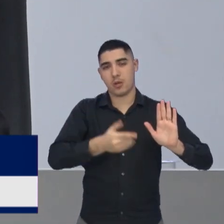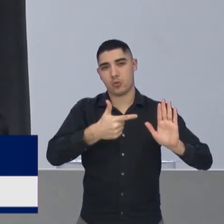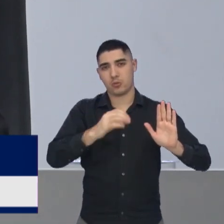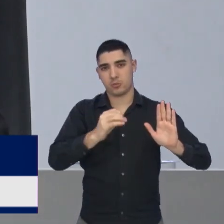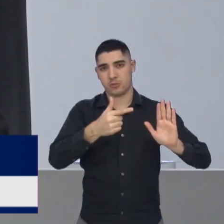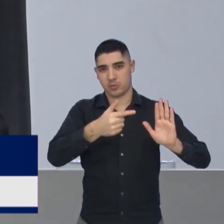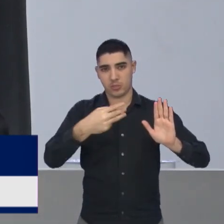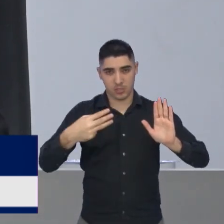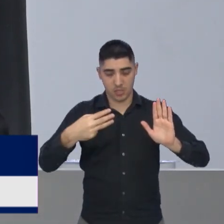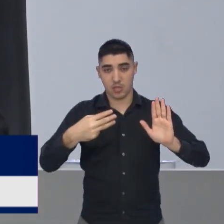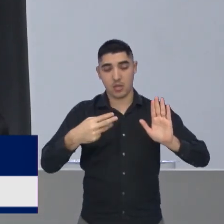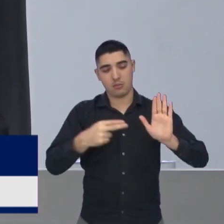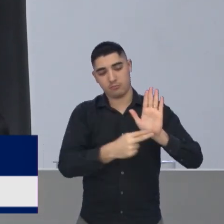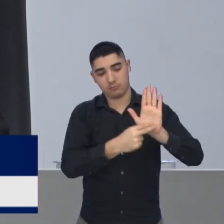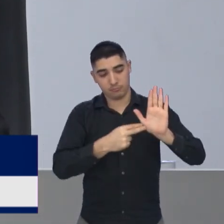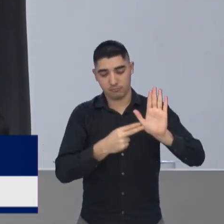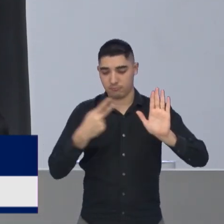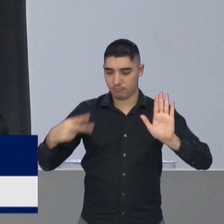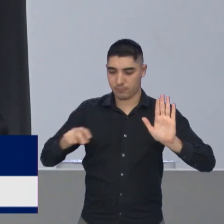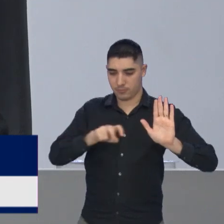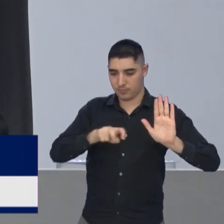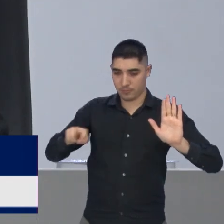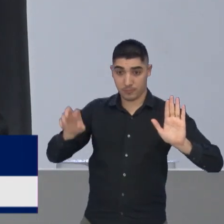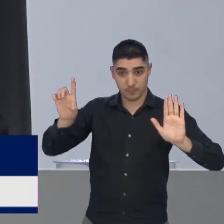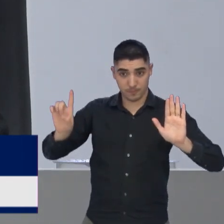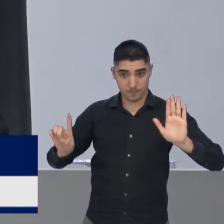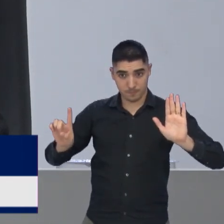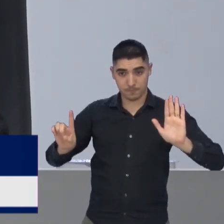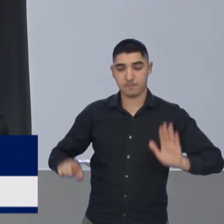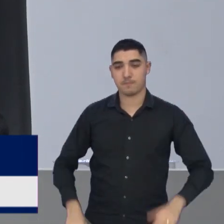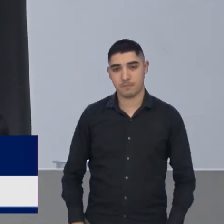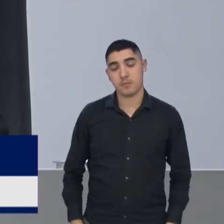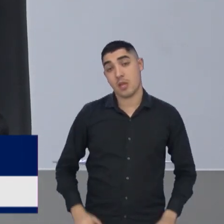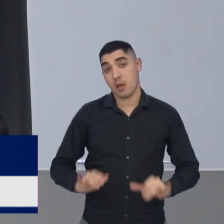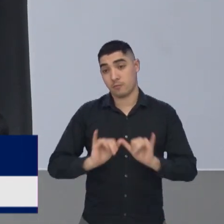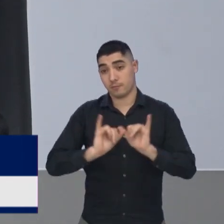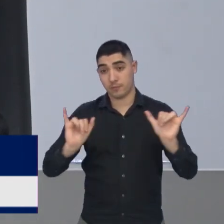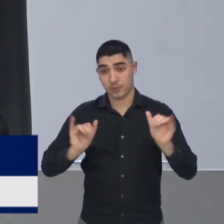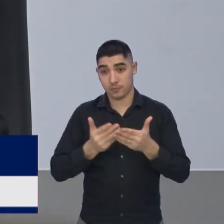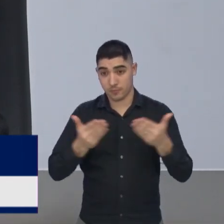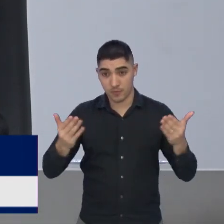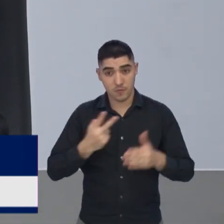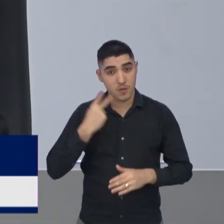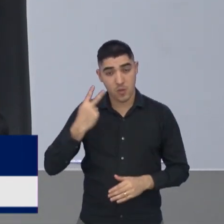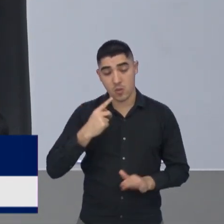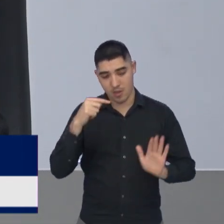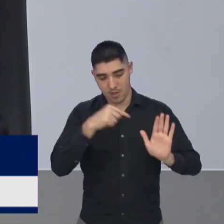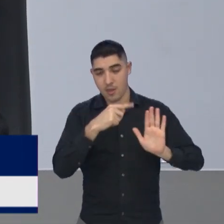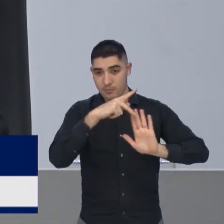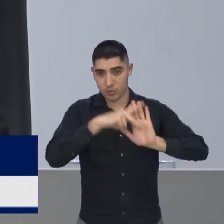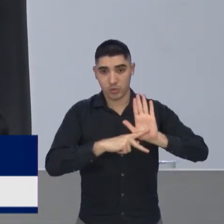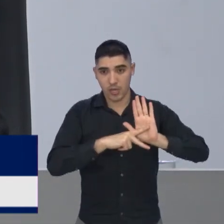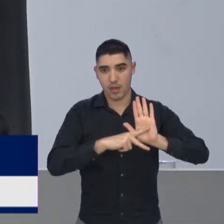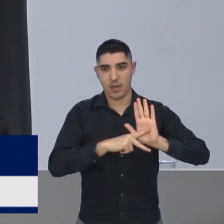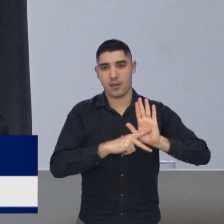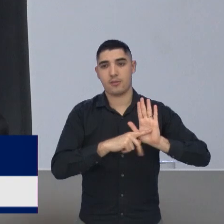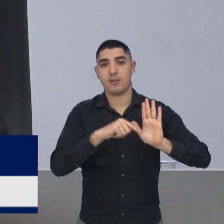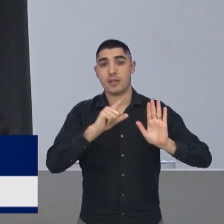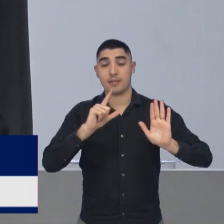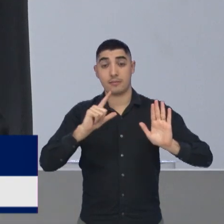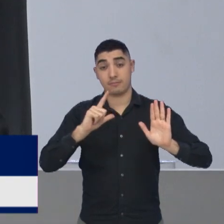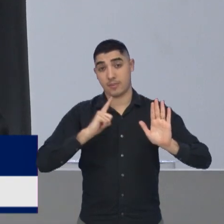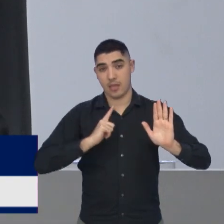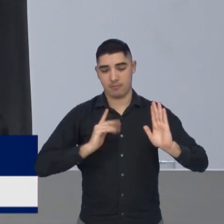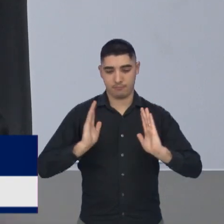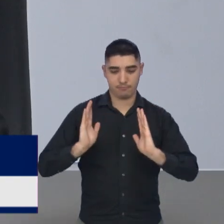362/2023, autoria da mesa diretora. Informamos os senhores vereadores que esse projeto de lei se encontra no prazo